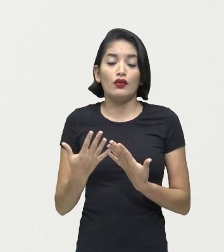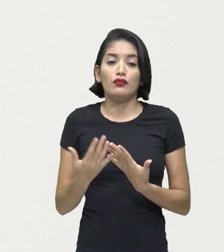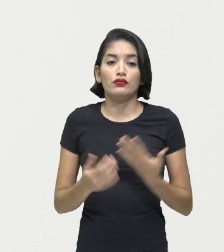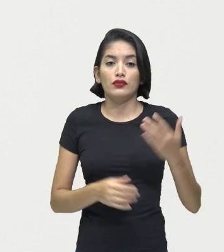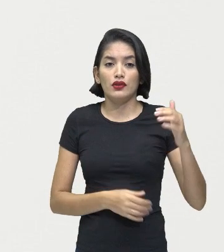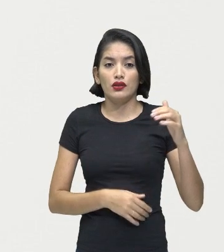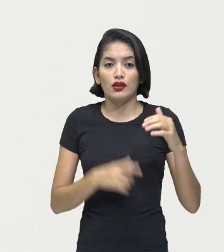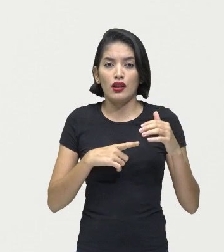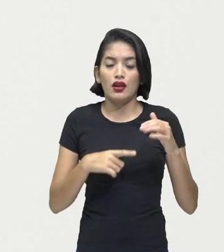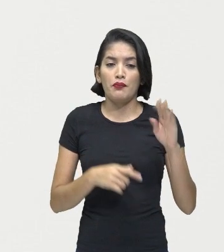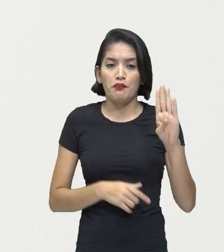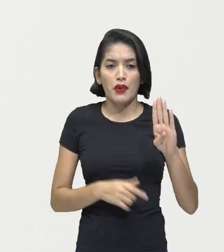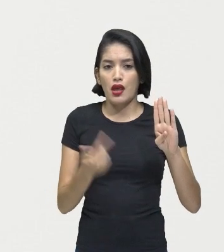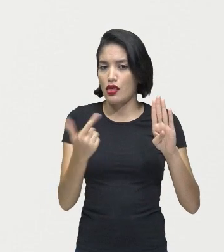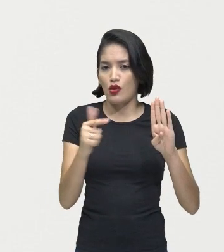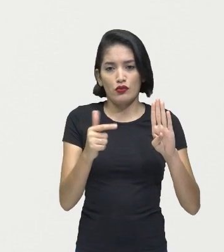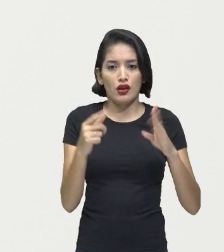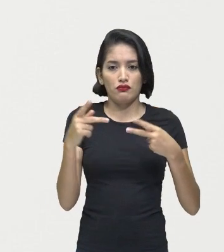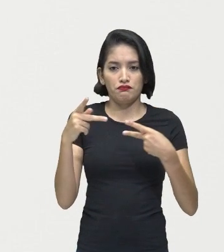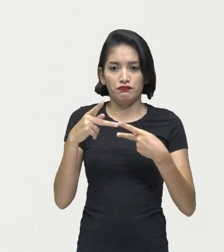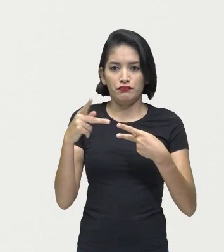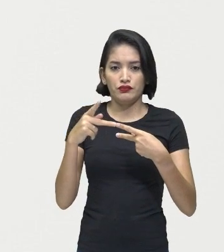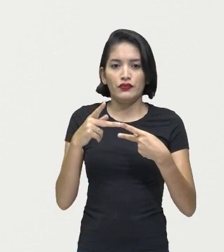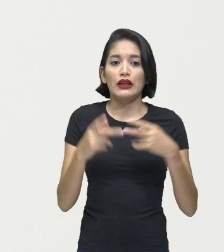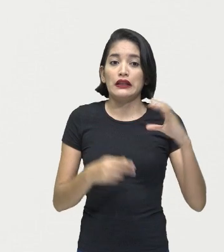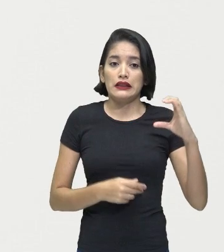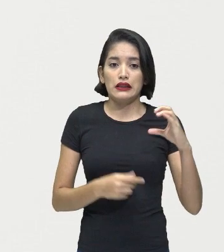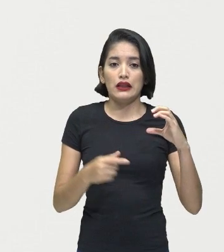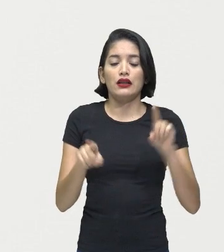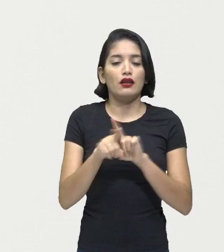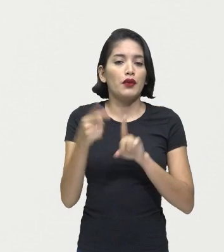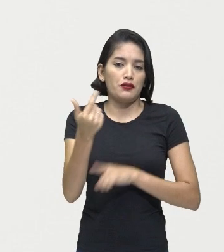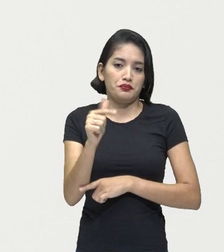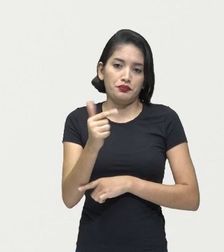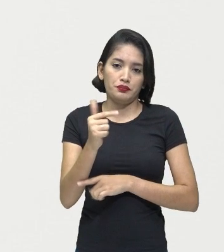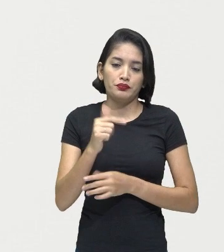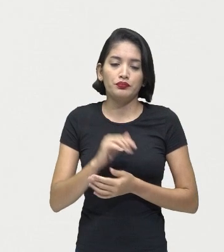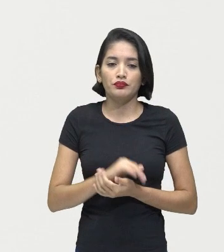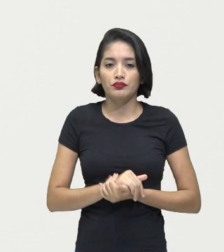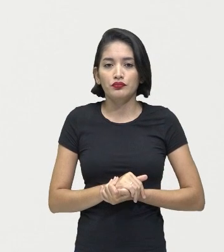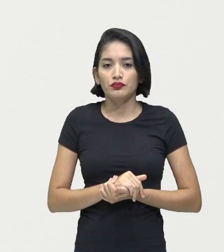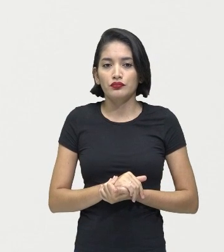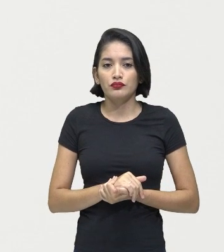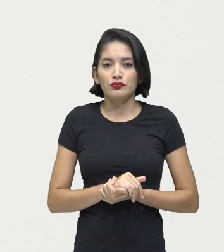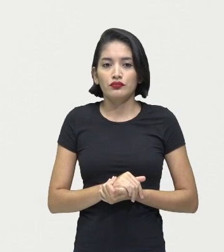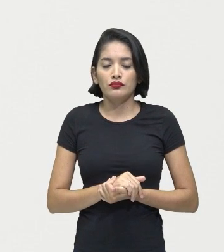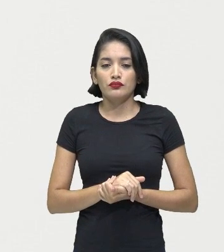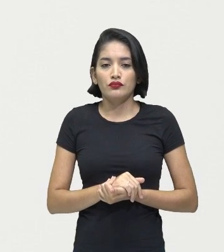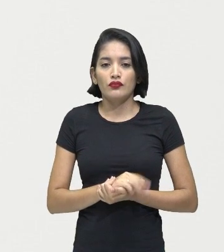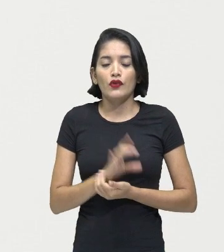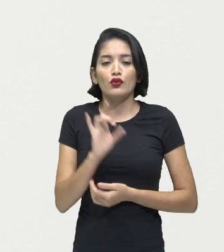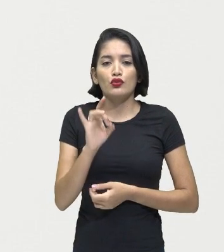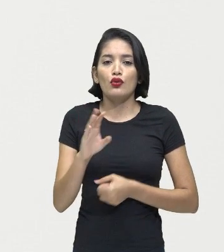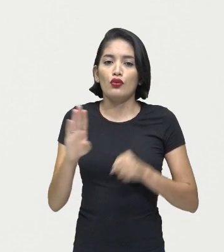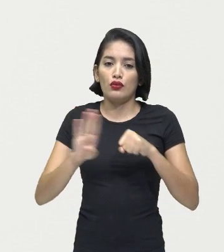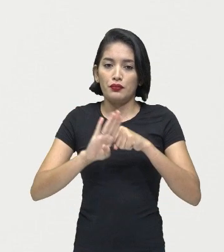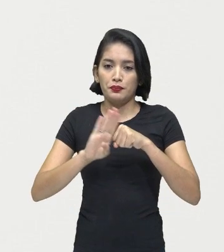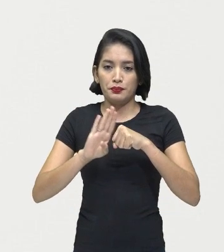B, não tem preposição, né? Na letra C também não tem preposição, só tem substantivos,